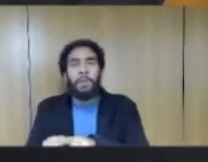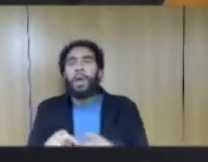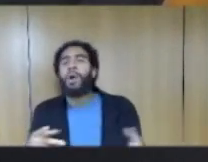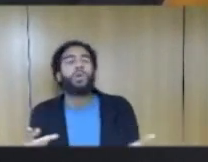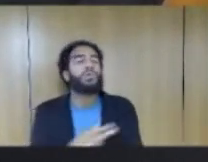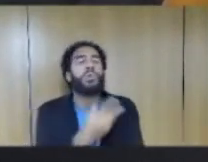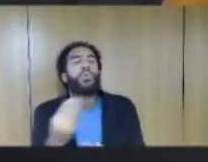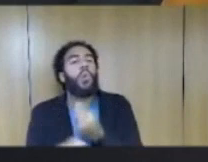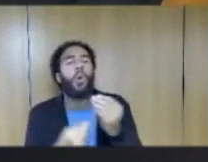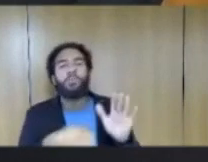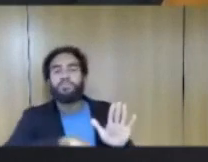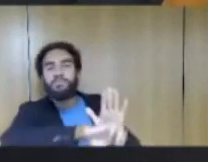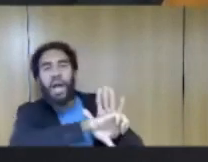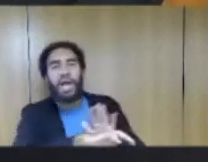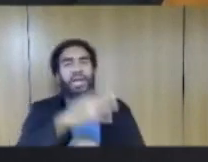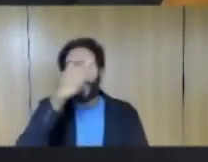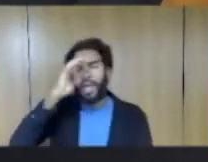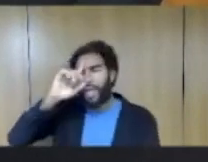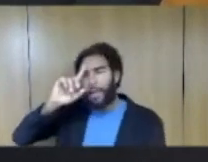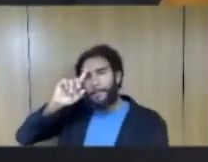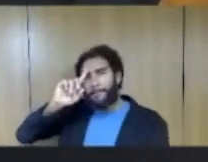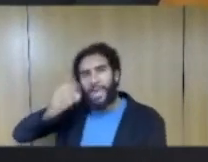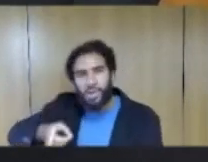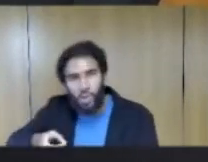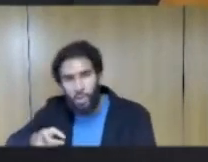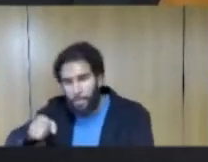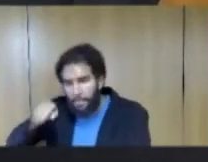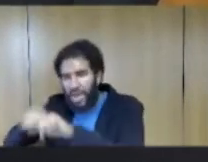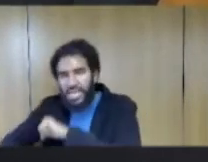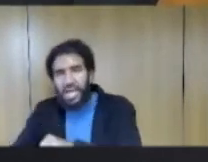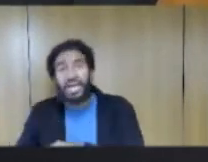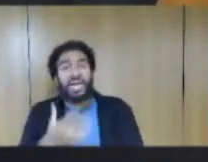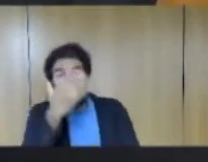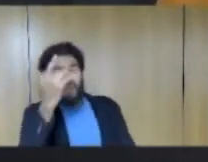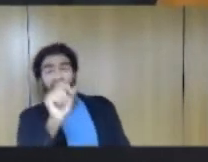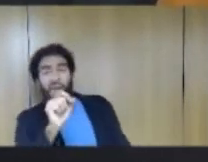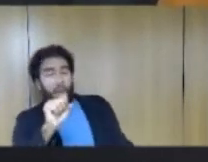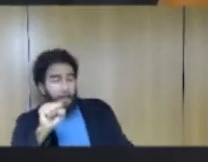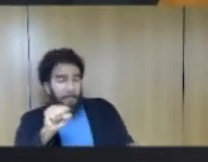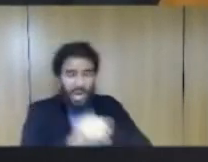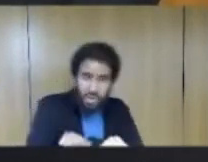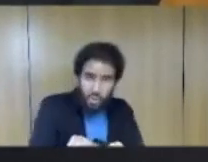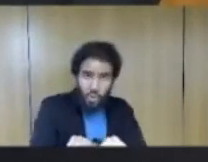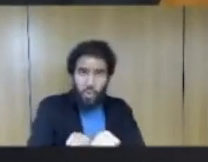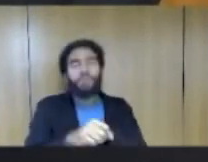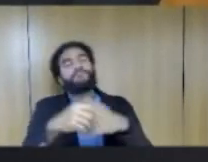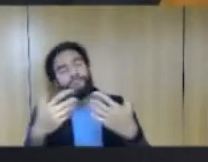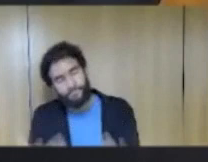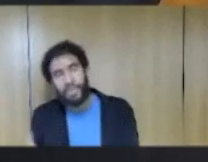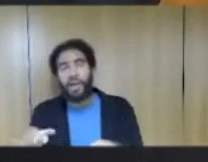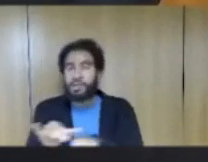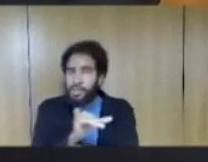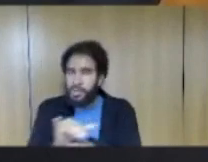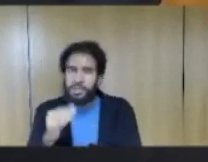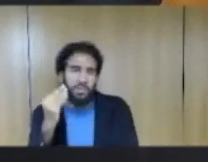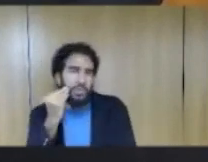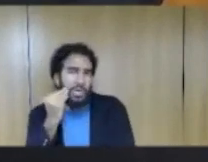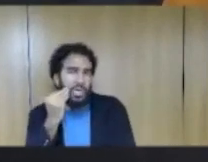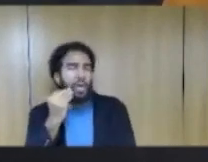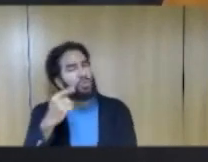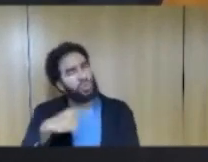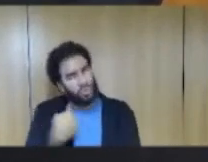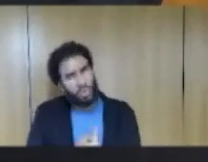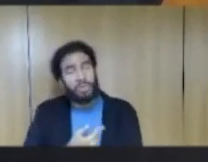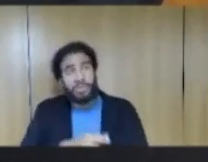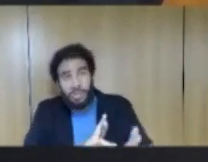crime a confirmação dos executores permitirá Sem dúvida nenhuma esse caminho que nós temos a convicção